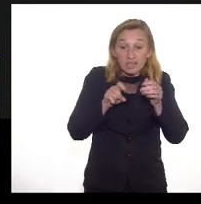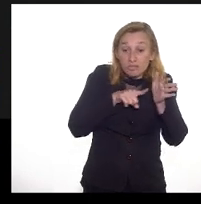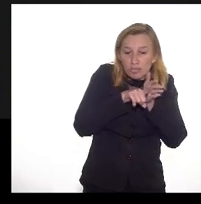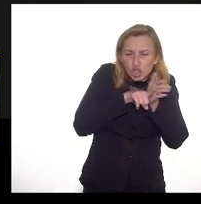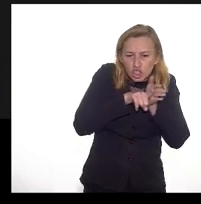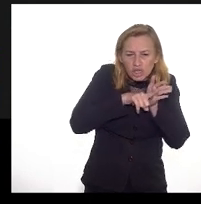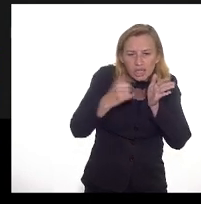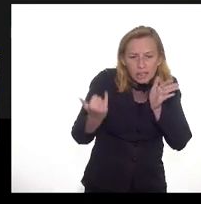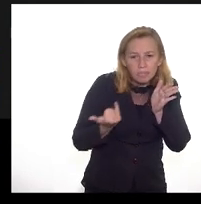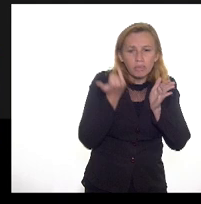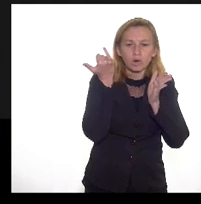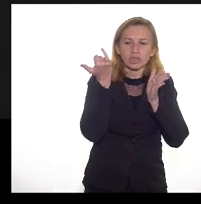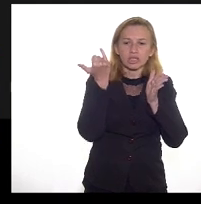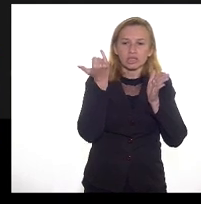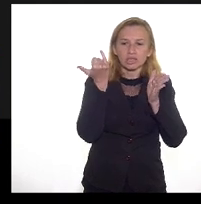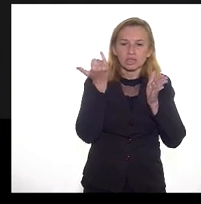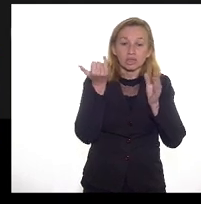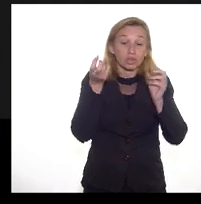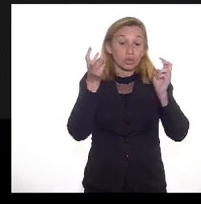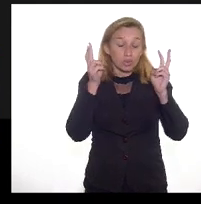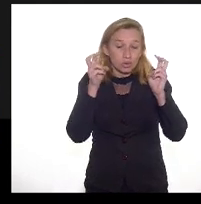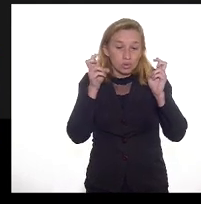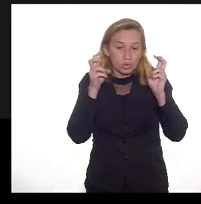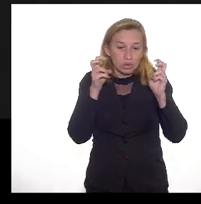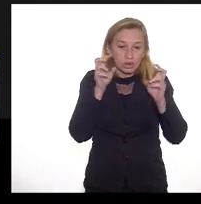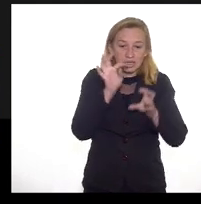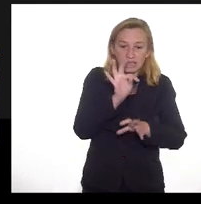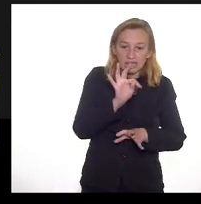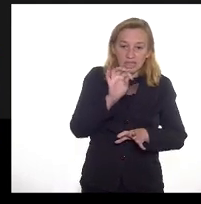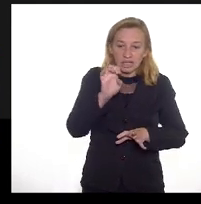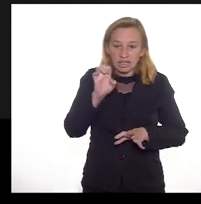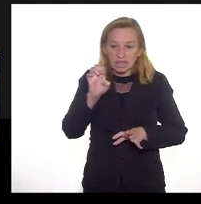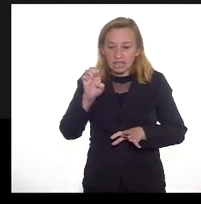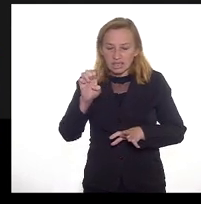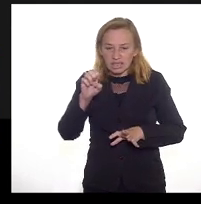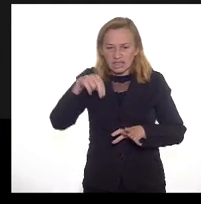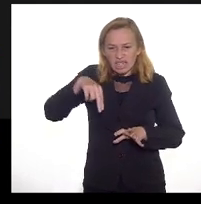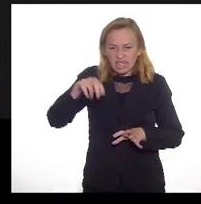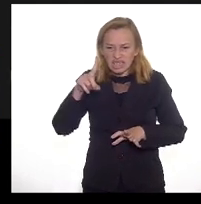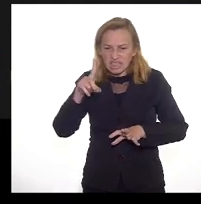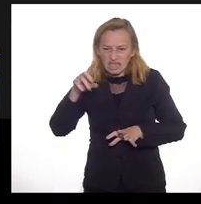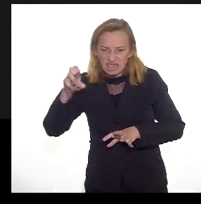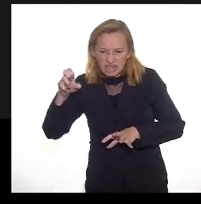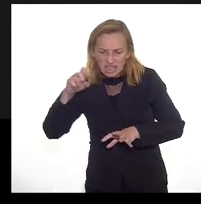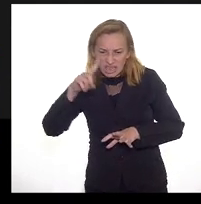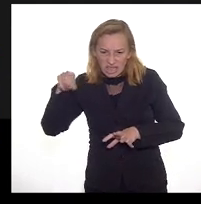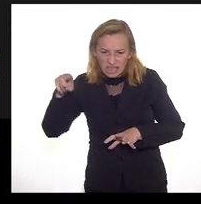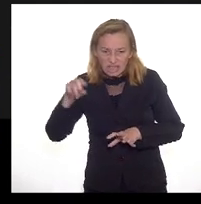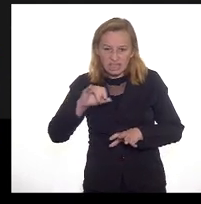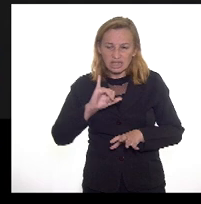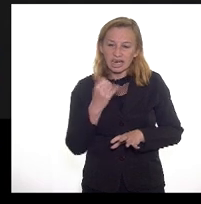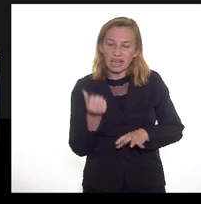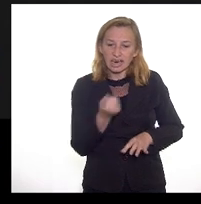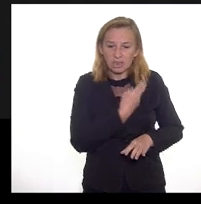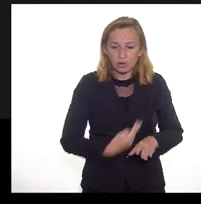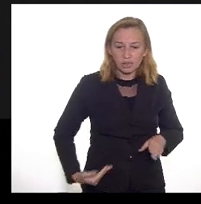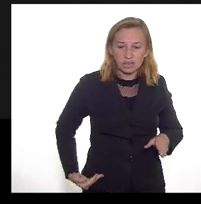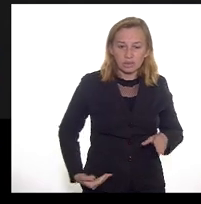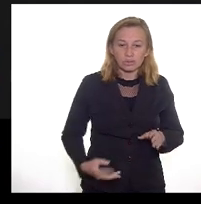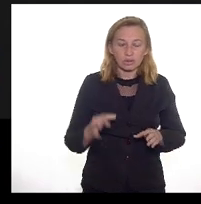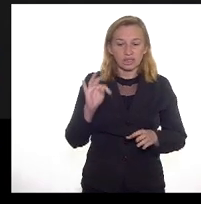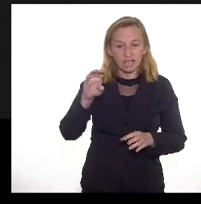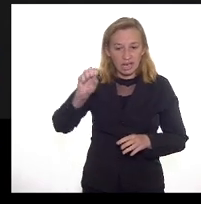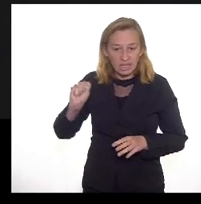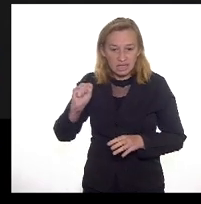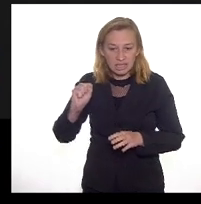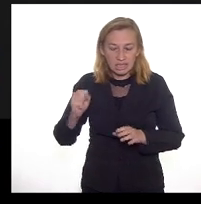importante sobre o território do Dendê, na Ilha do Governador, tendo a sua tese sido publicada